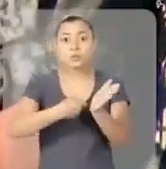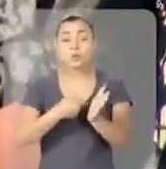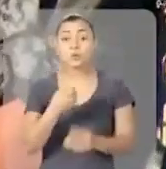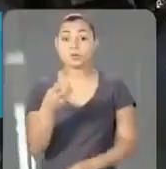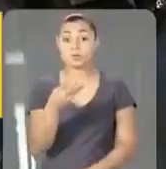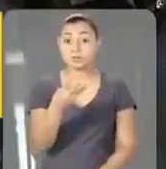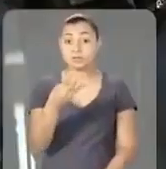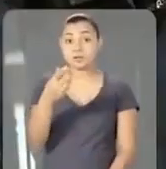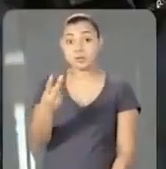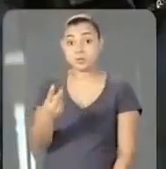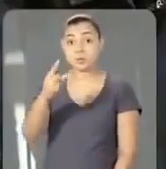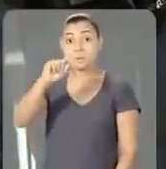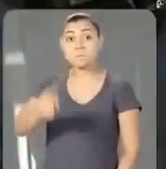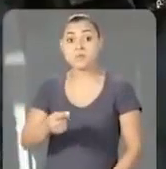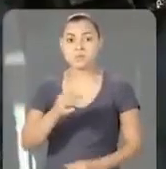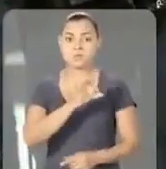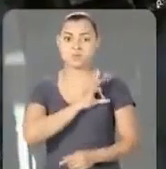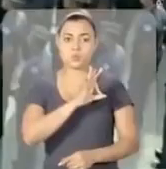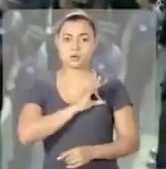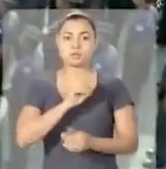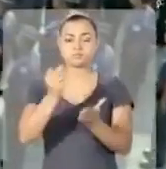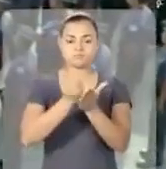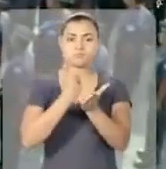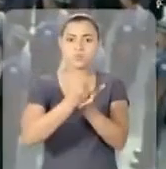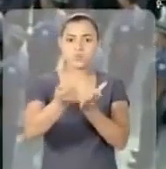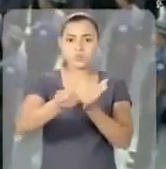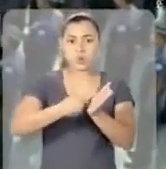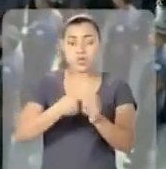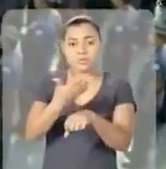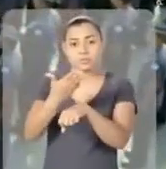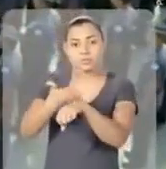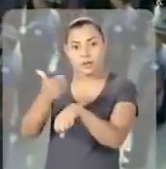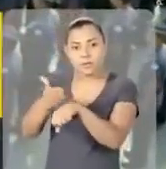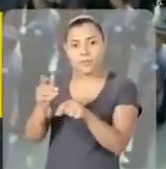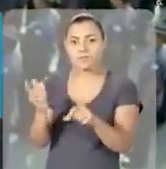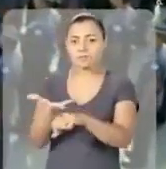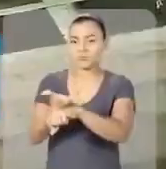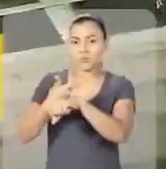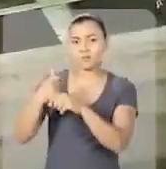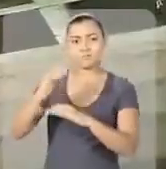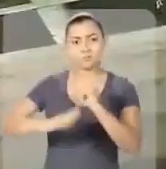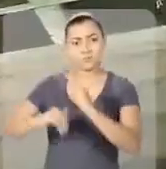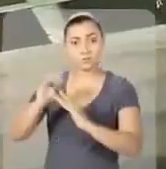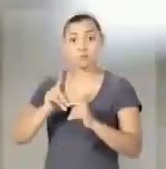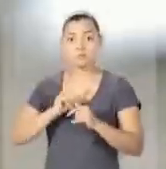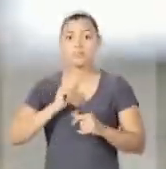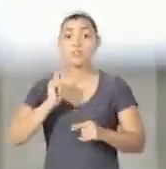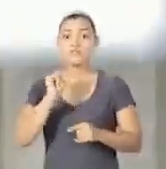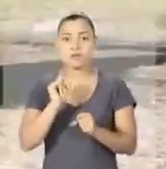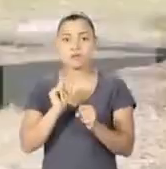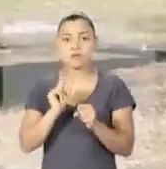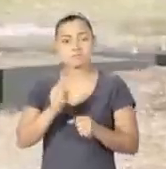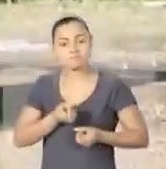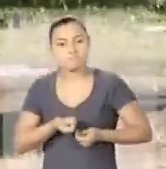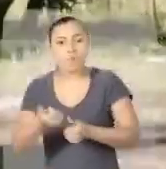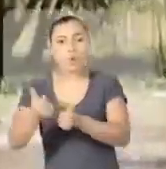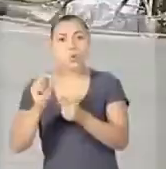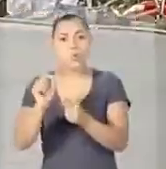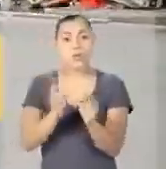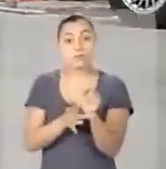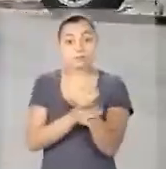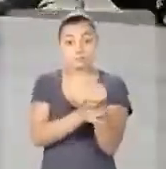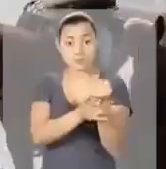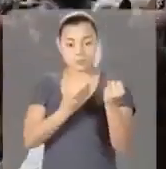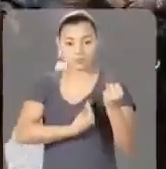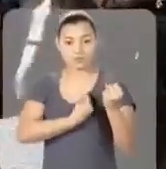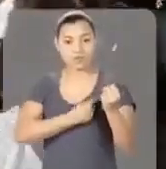Geraldo também contratou mais de 32 mil novos policiais, que além de treinamento e capacitação, ganharam incentivos